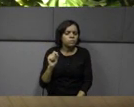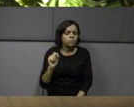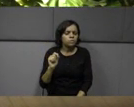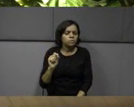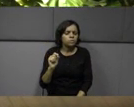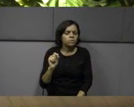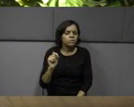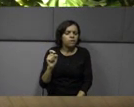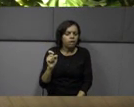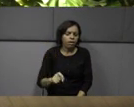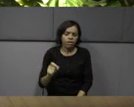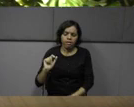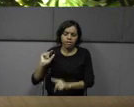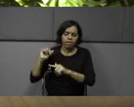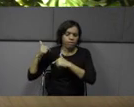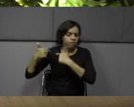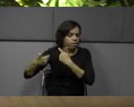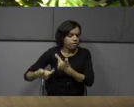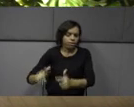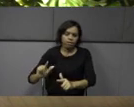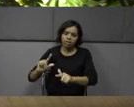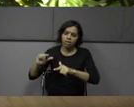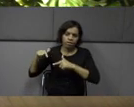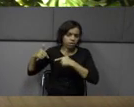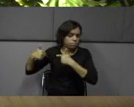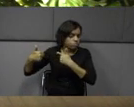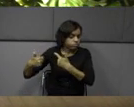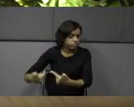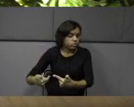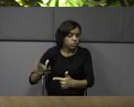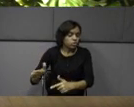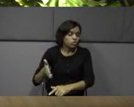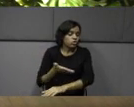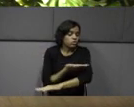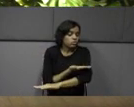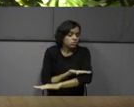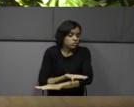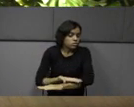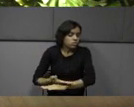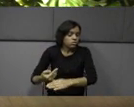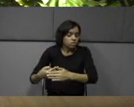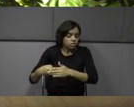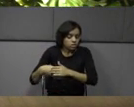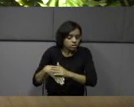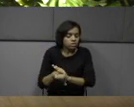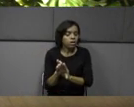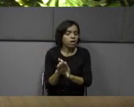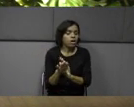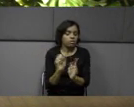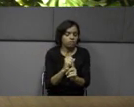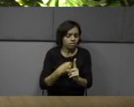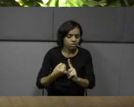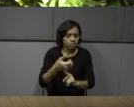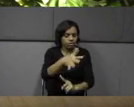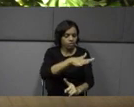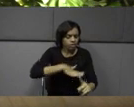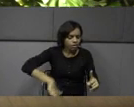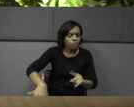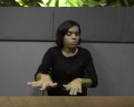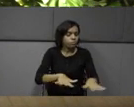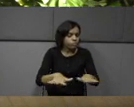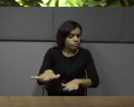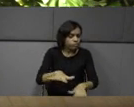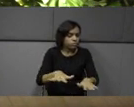tradicionalmente setores é quanto o convença os movimentos sociais os setores da sociedade